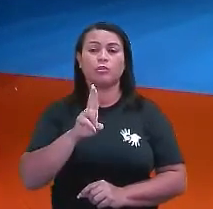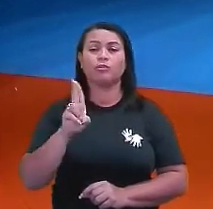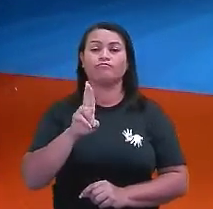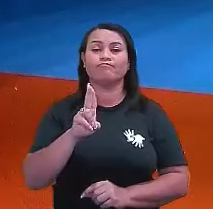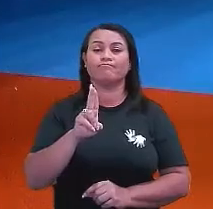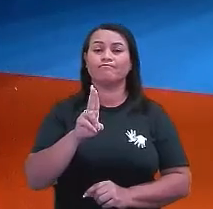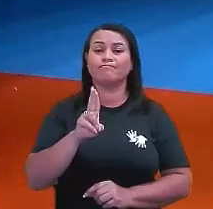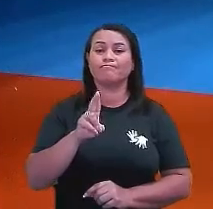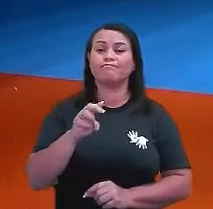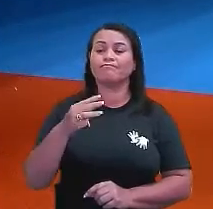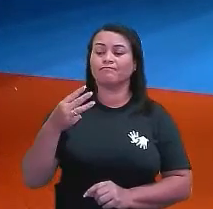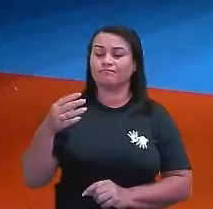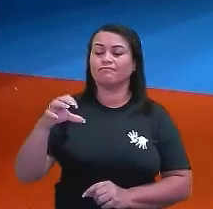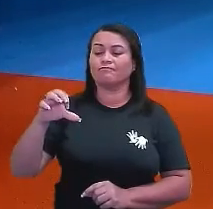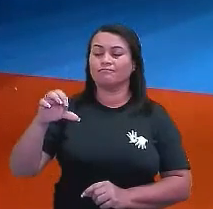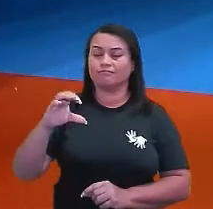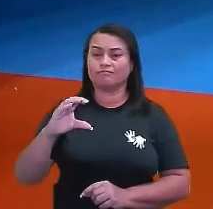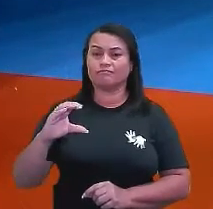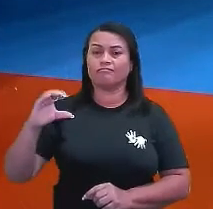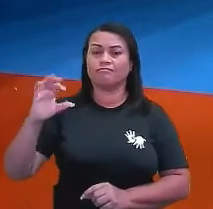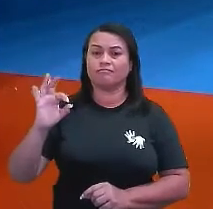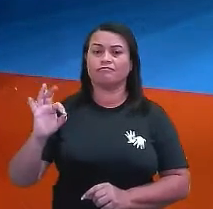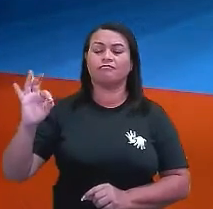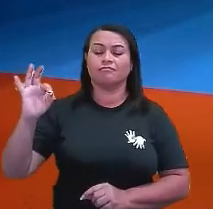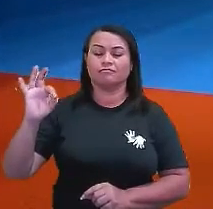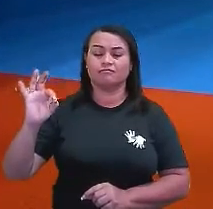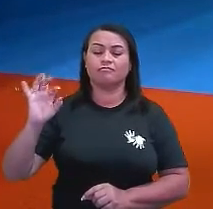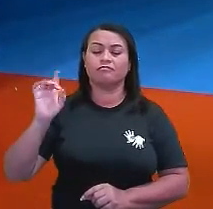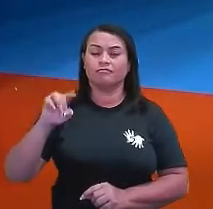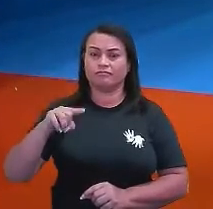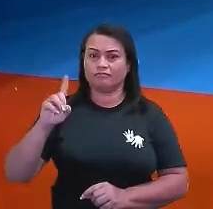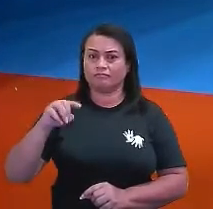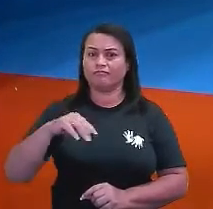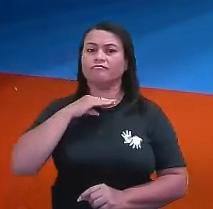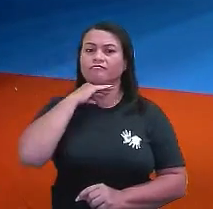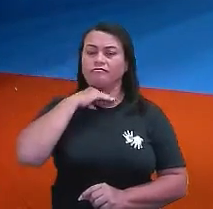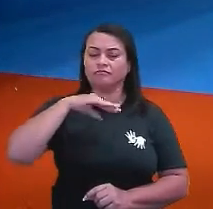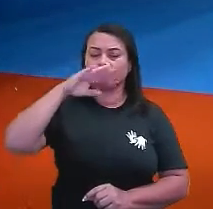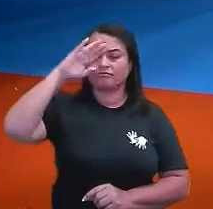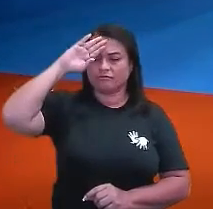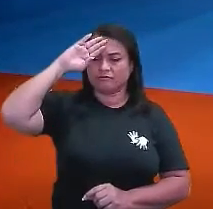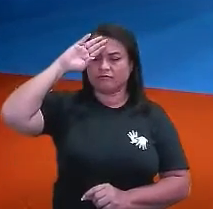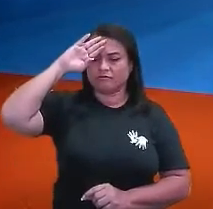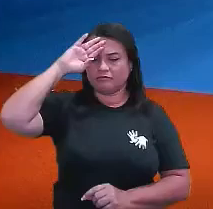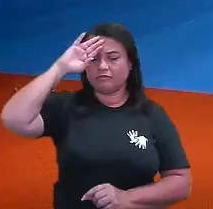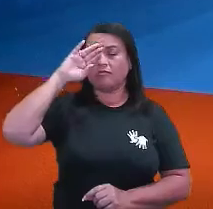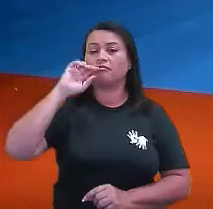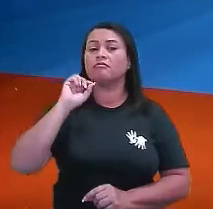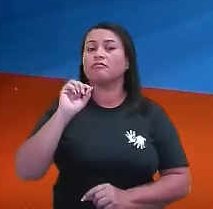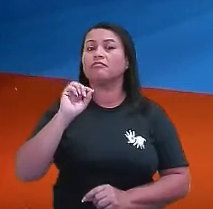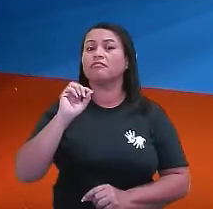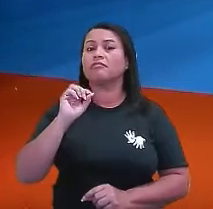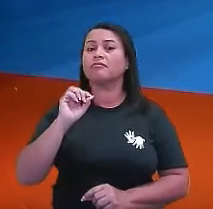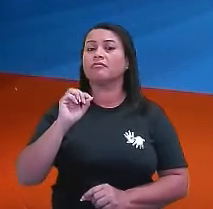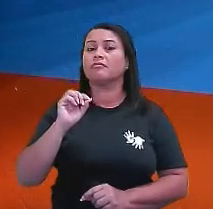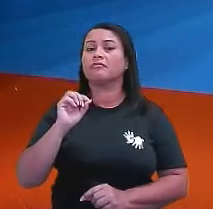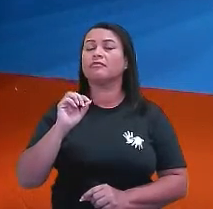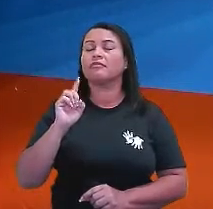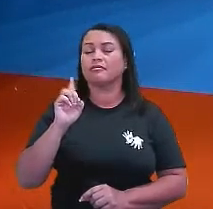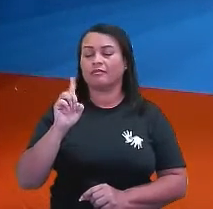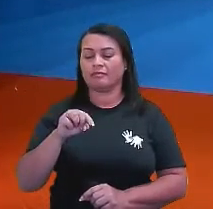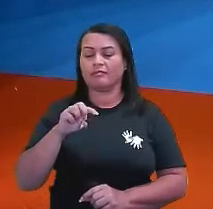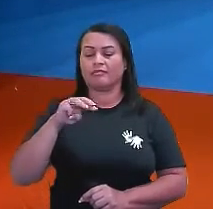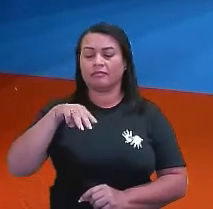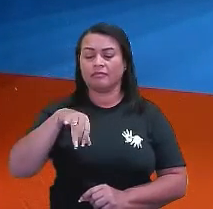ó, tem uma que está com 39. 39 é maior do que 38, né? Então, qual é a criança? É